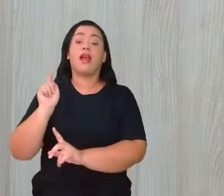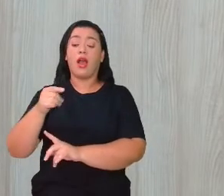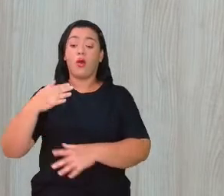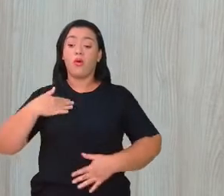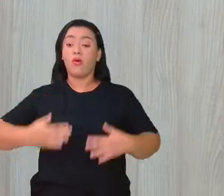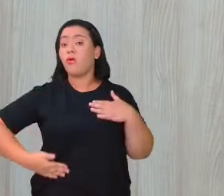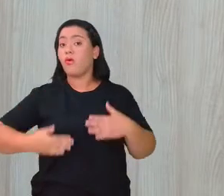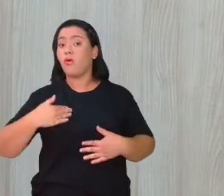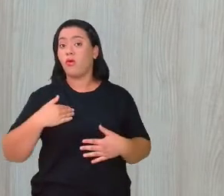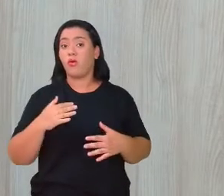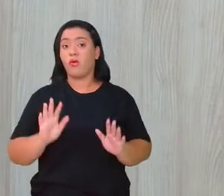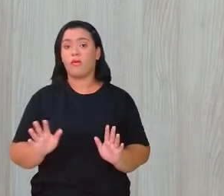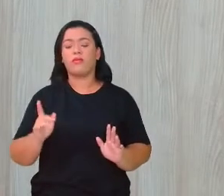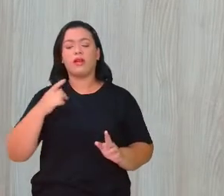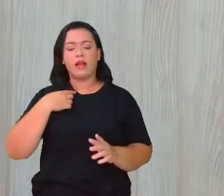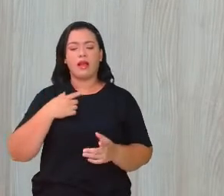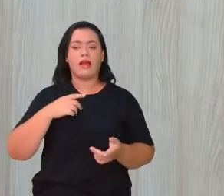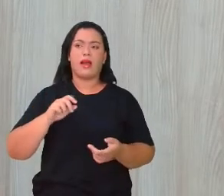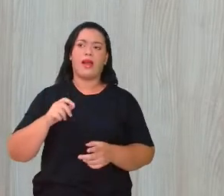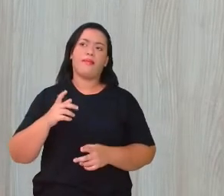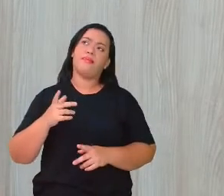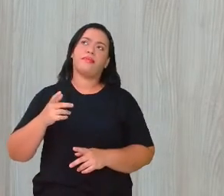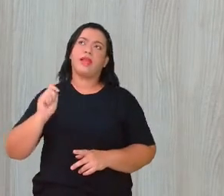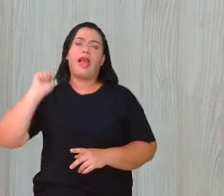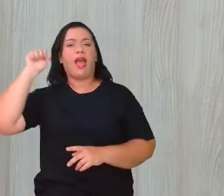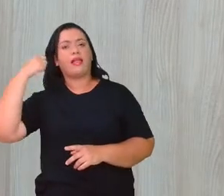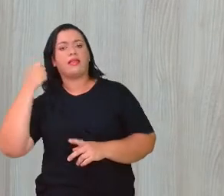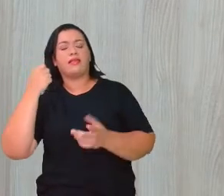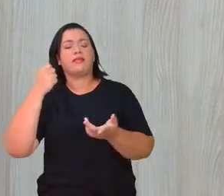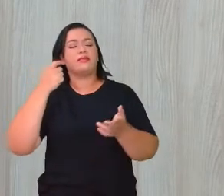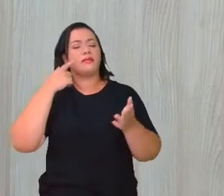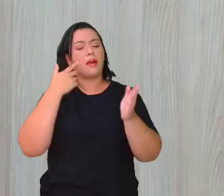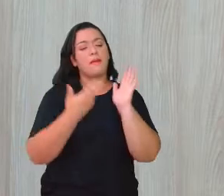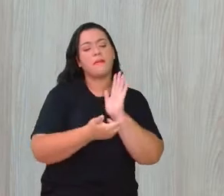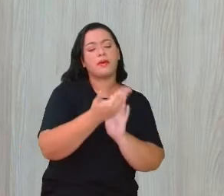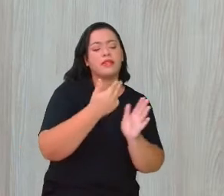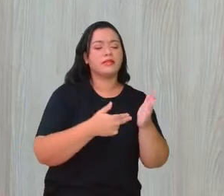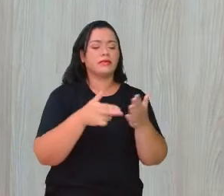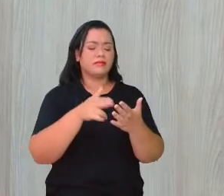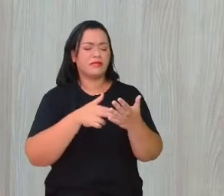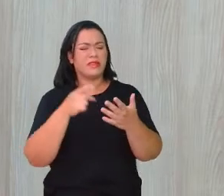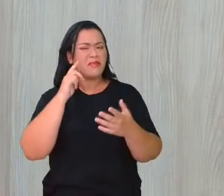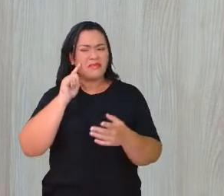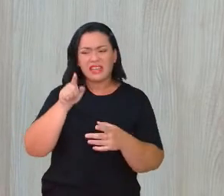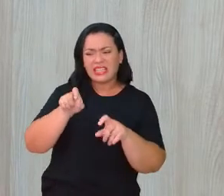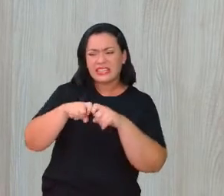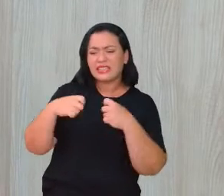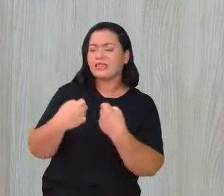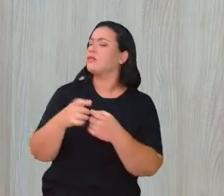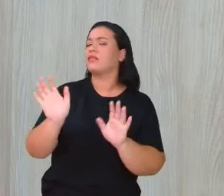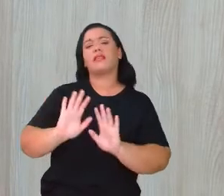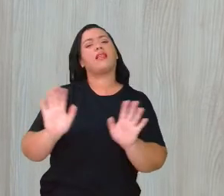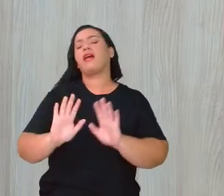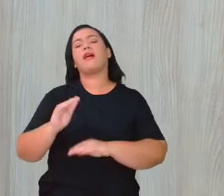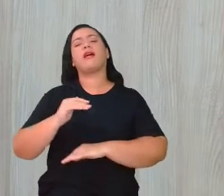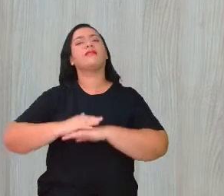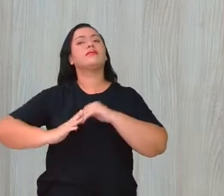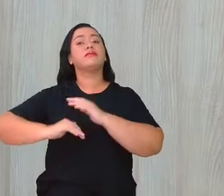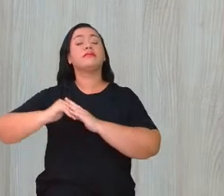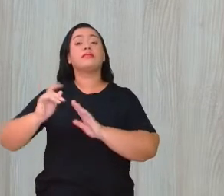funcional. Enquanto o artista está pintando ou está atuando, ele não vê o corpo dele de forma sexualizada, como a